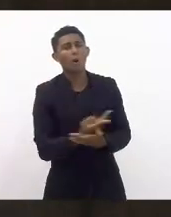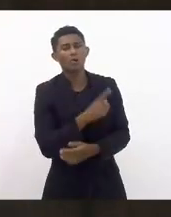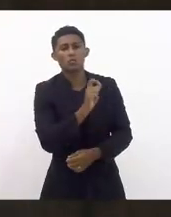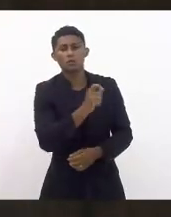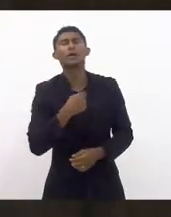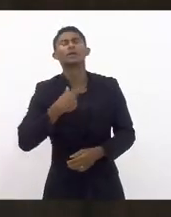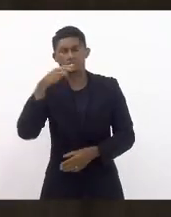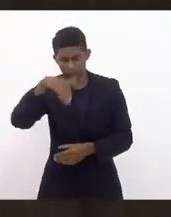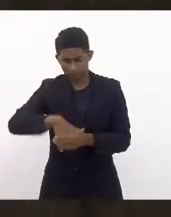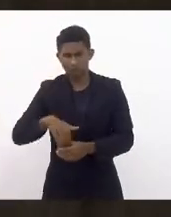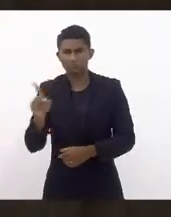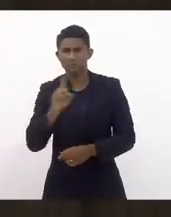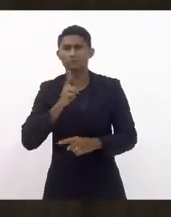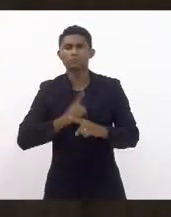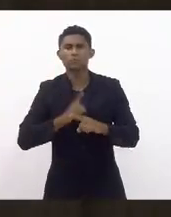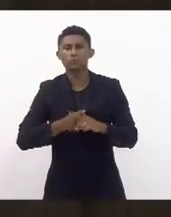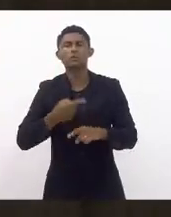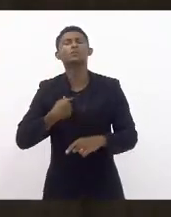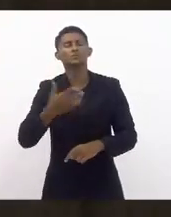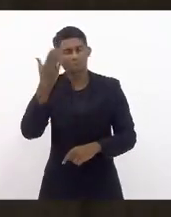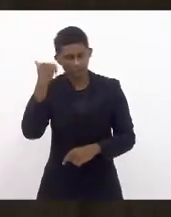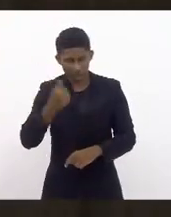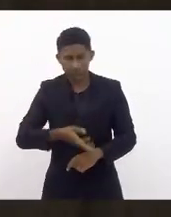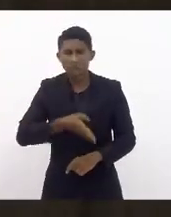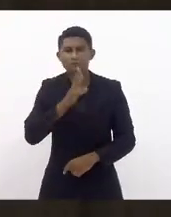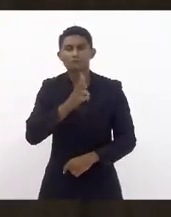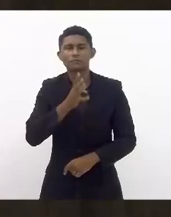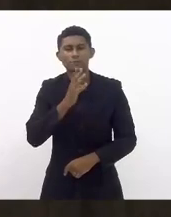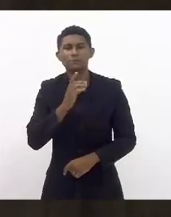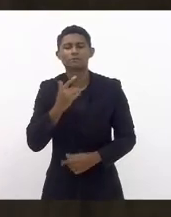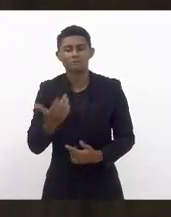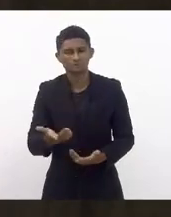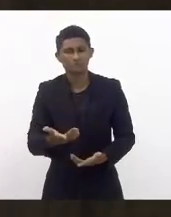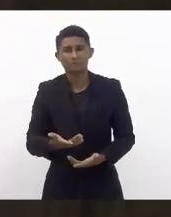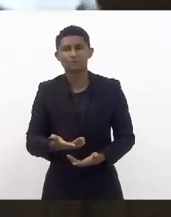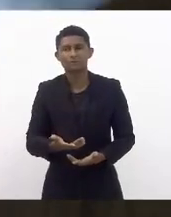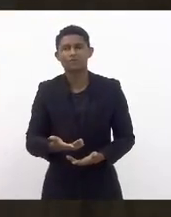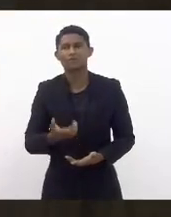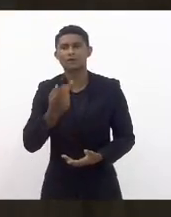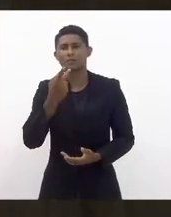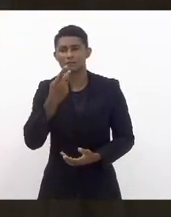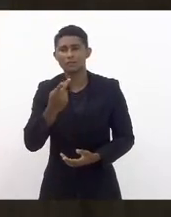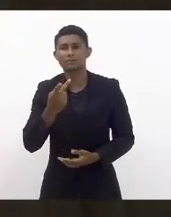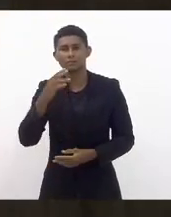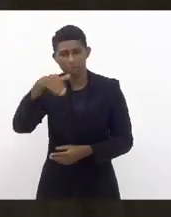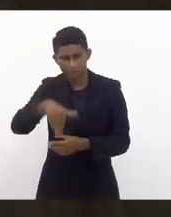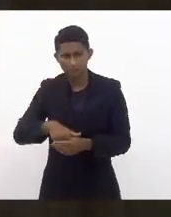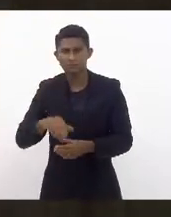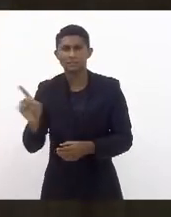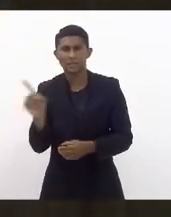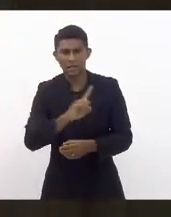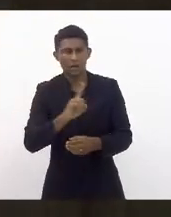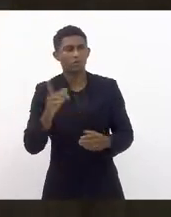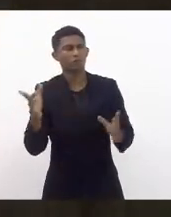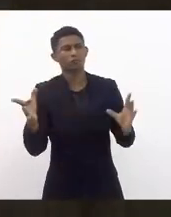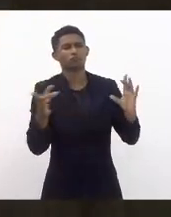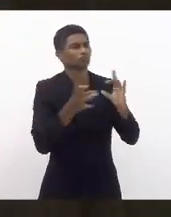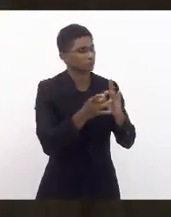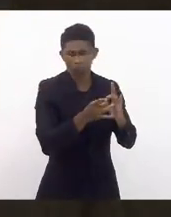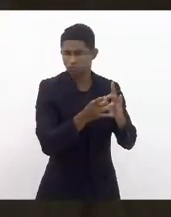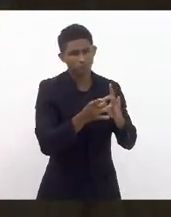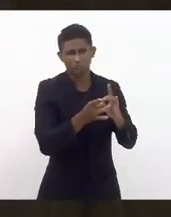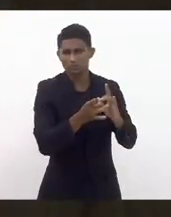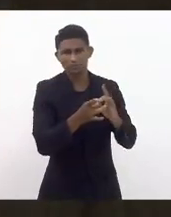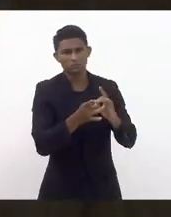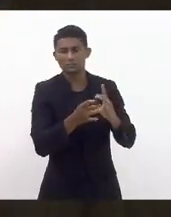votei não por ter conhecimento de causa de que isso é um absurdo. Não a incorporação da UESO à